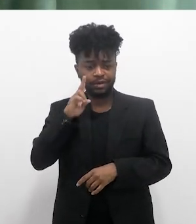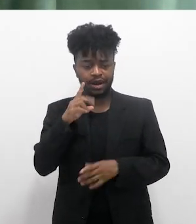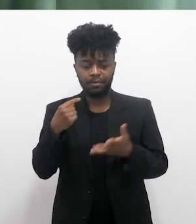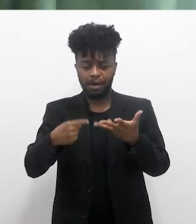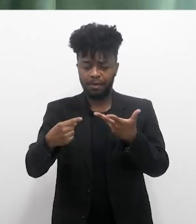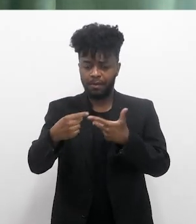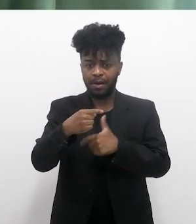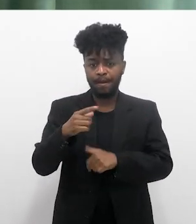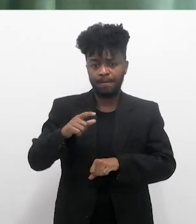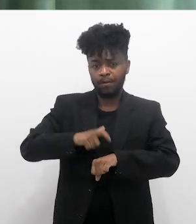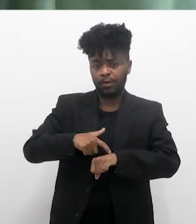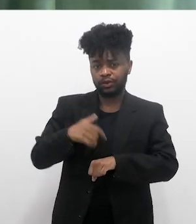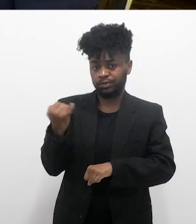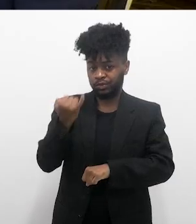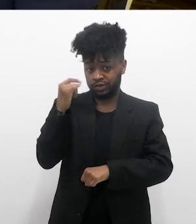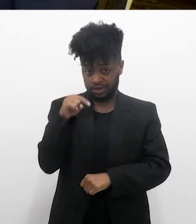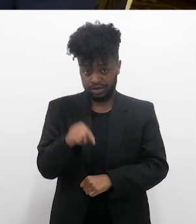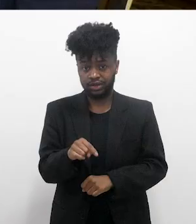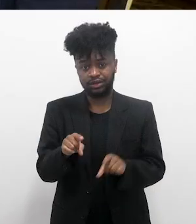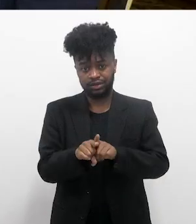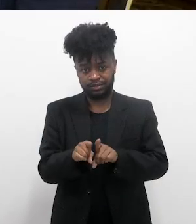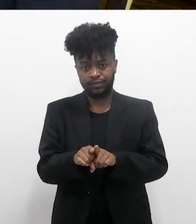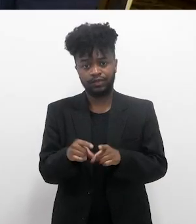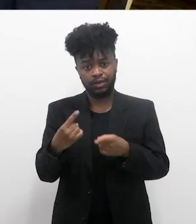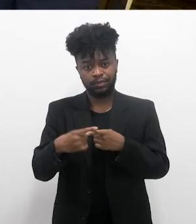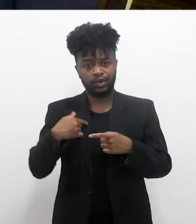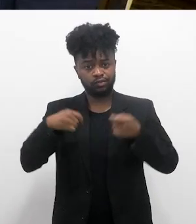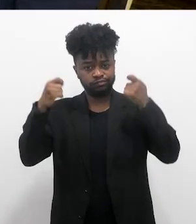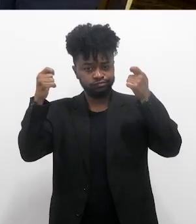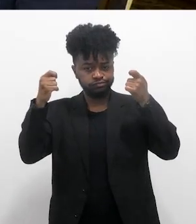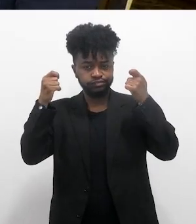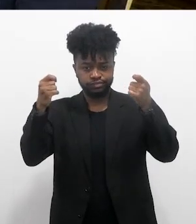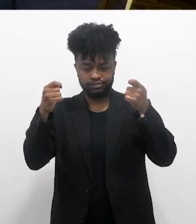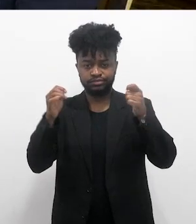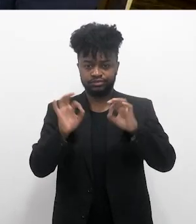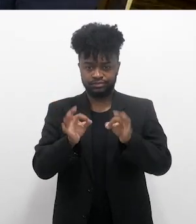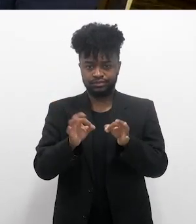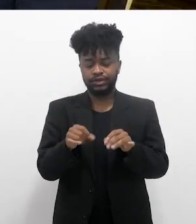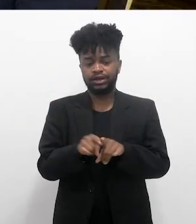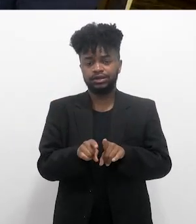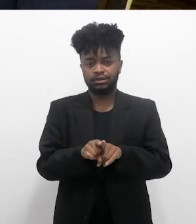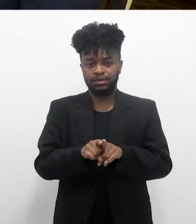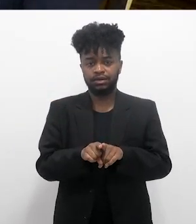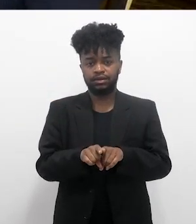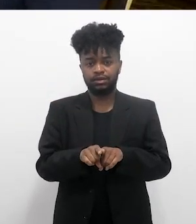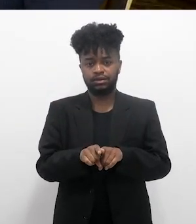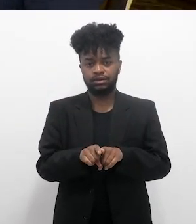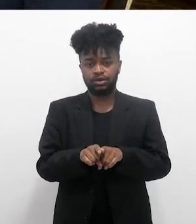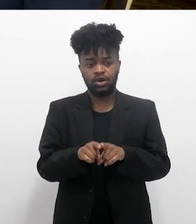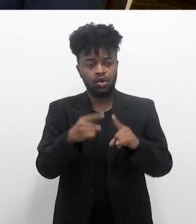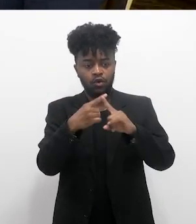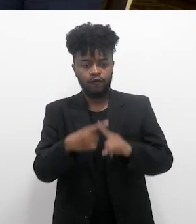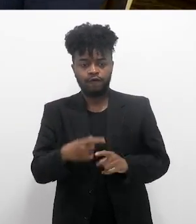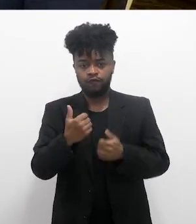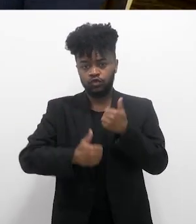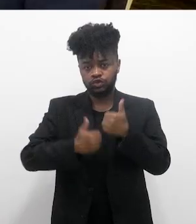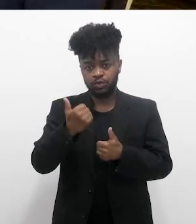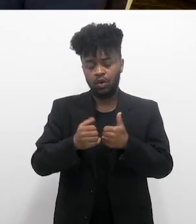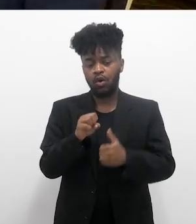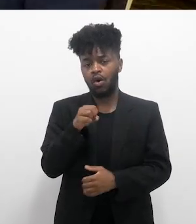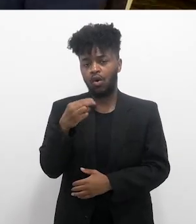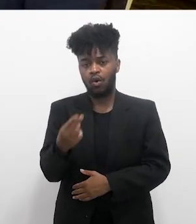momentos que eu vivi aqui, né, como torcedor, né, seja em jogos de futebol, seja